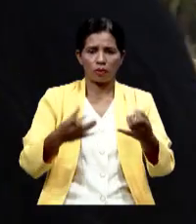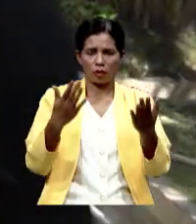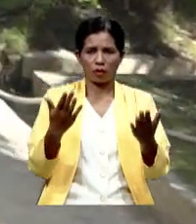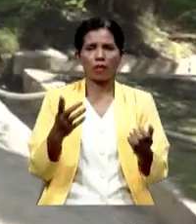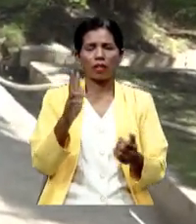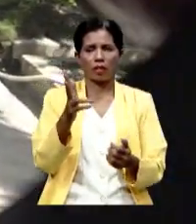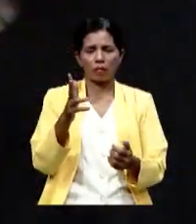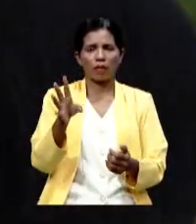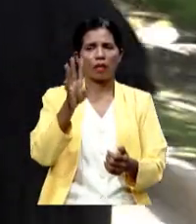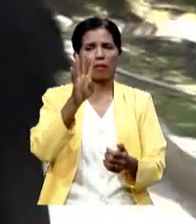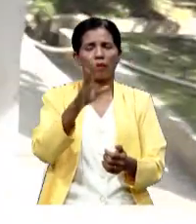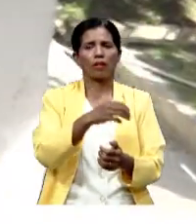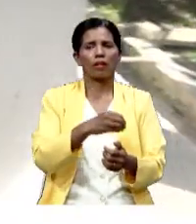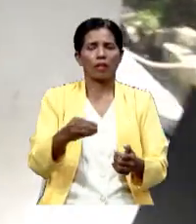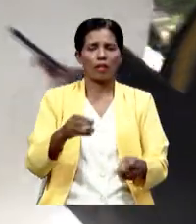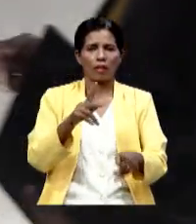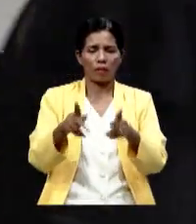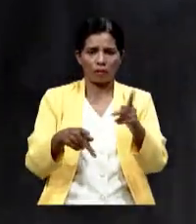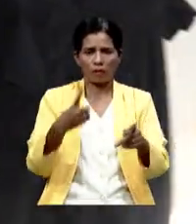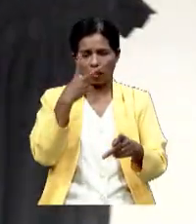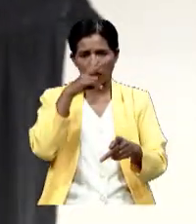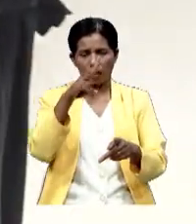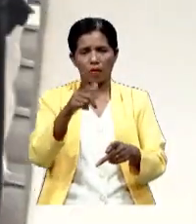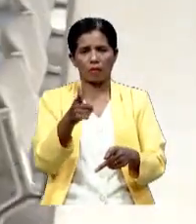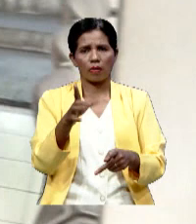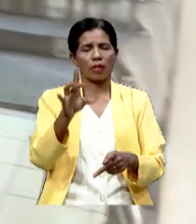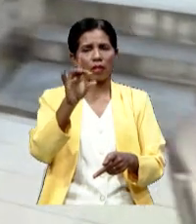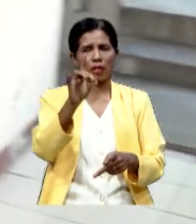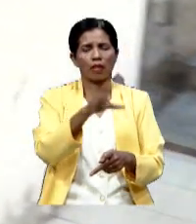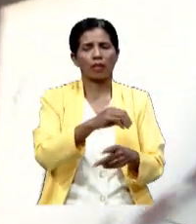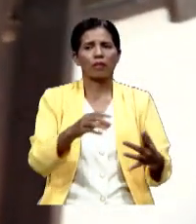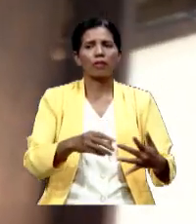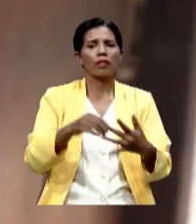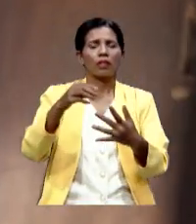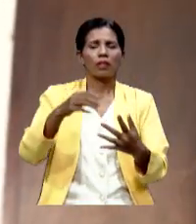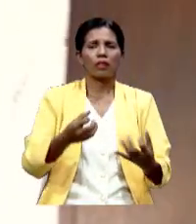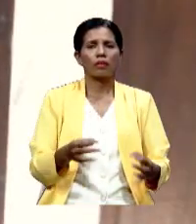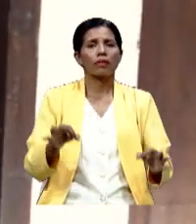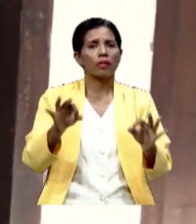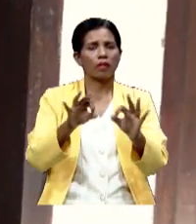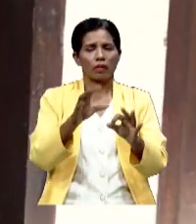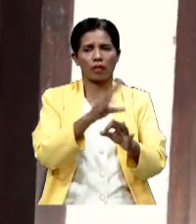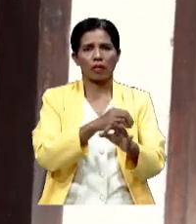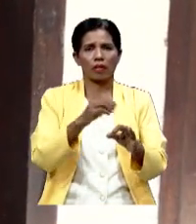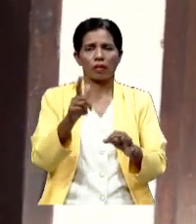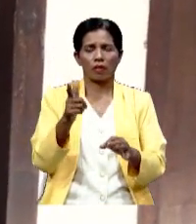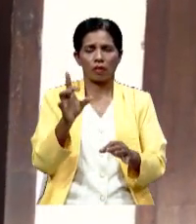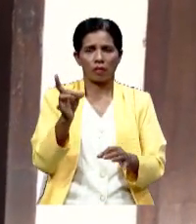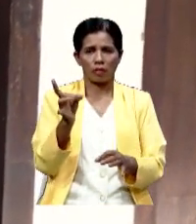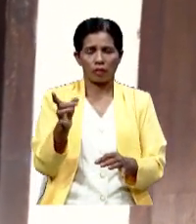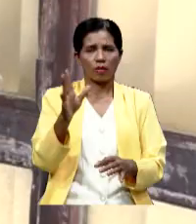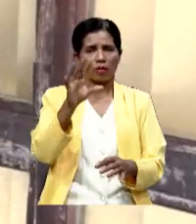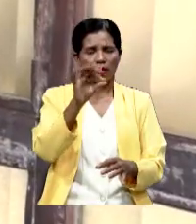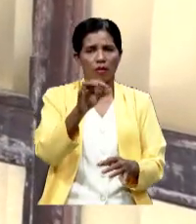Nulo Resinhat, auditor, Câmara de Conta, Rua Nulo Resinhualu, oficial de justiça, Walu Nulo Resinhitu, no funcionário e